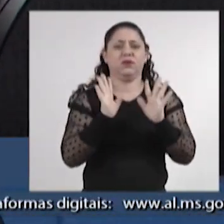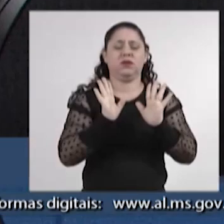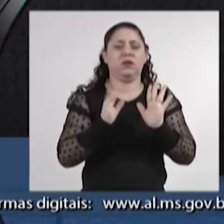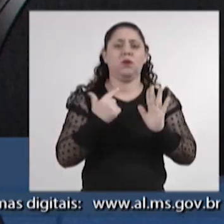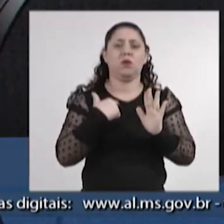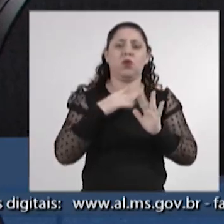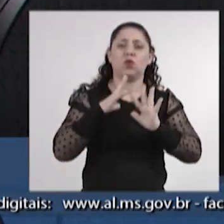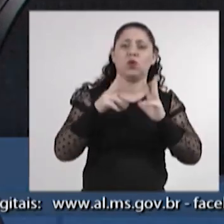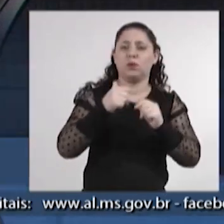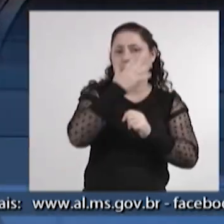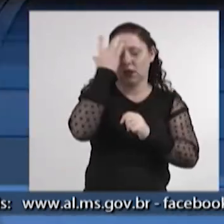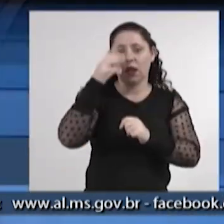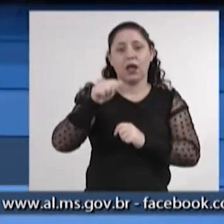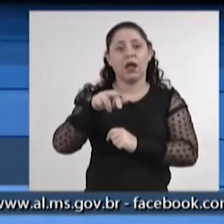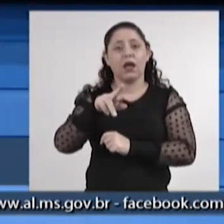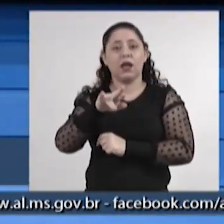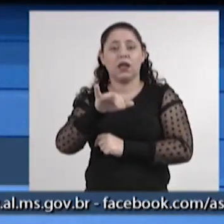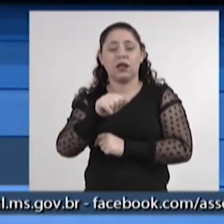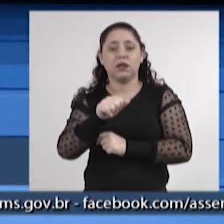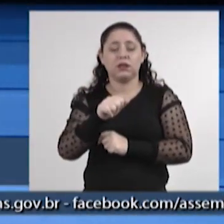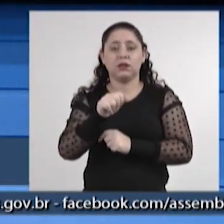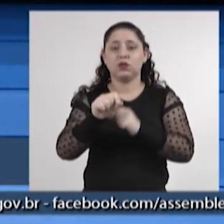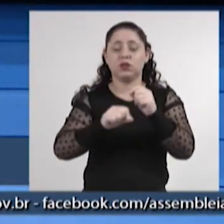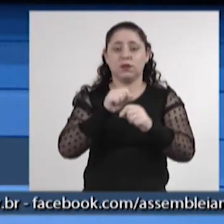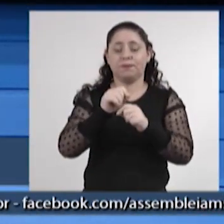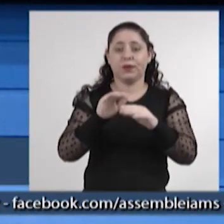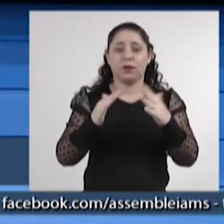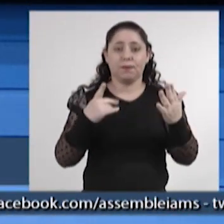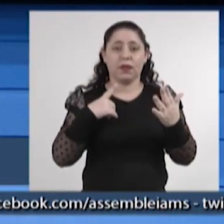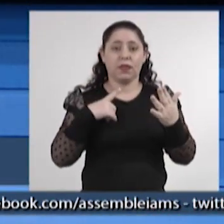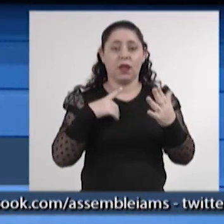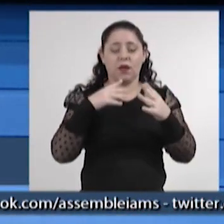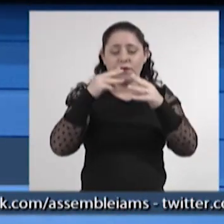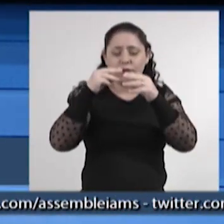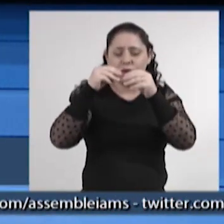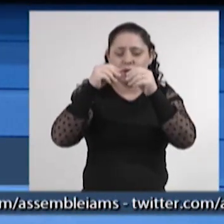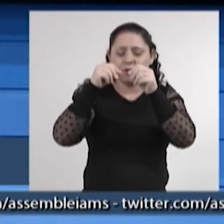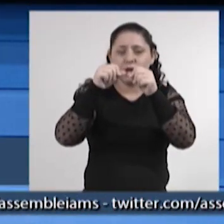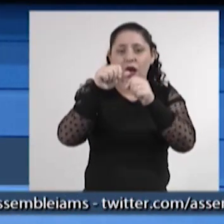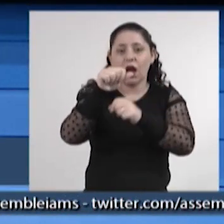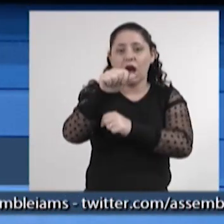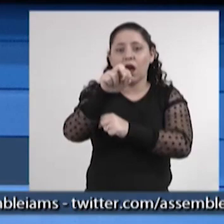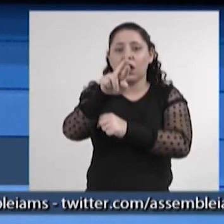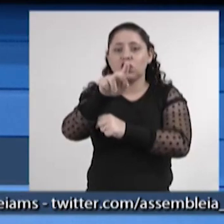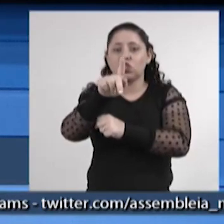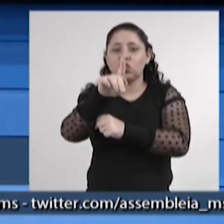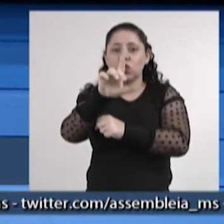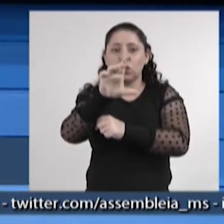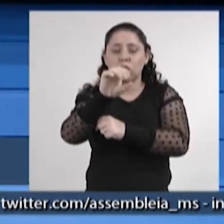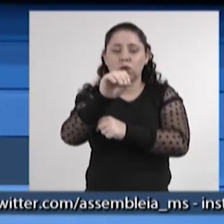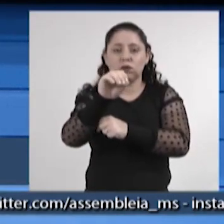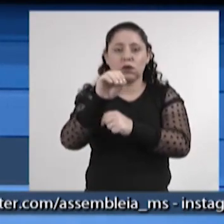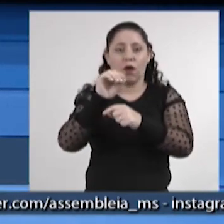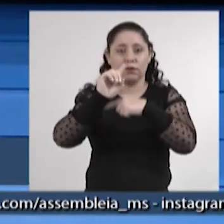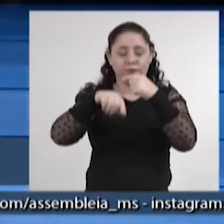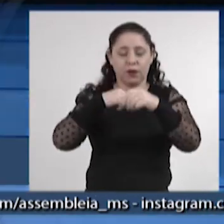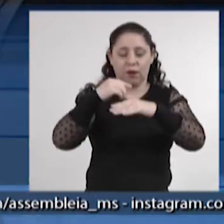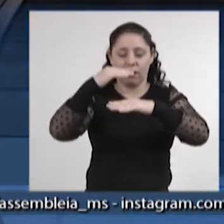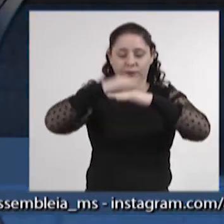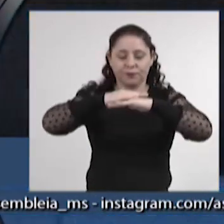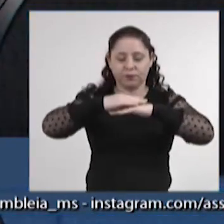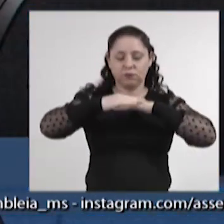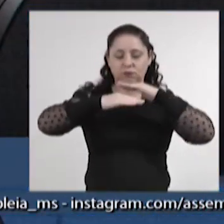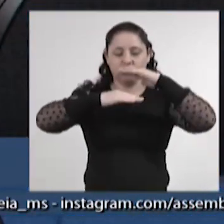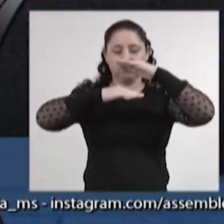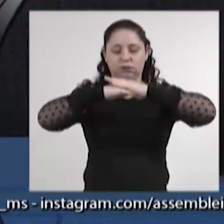uma coisa que eu também não falei, que as areias elas não adensam. Porque quando você tem material fino, que é o argila e o silt, eles, ao longo do tempo, camadas